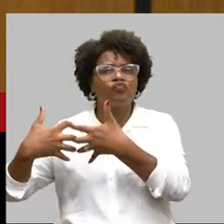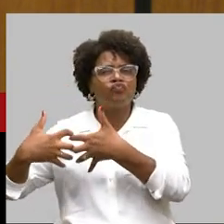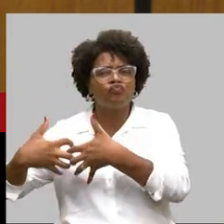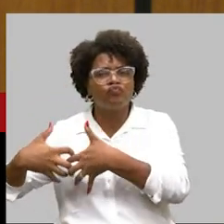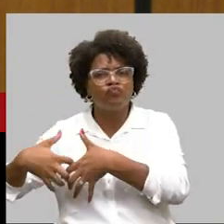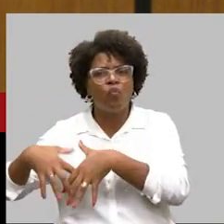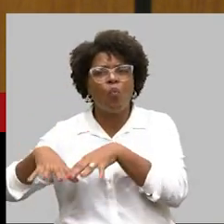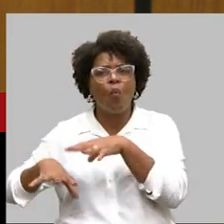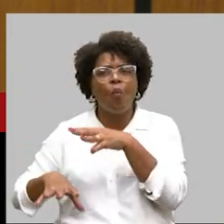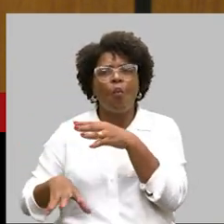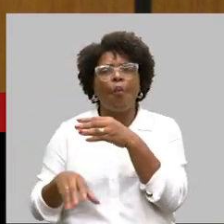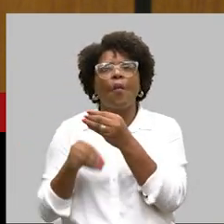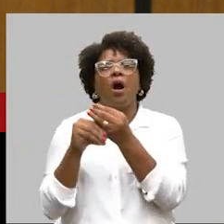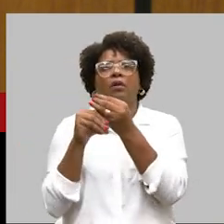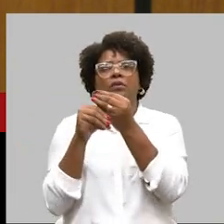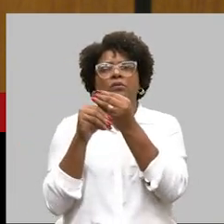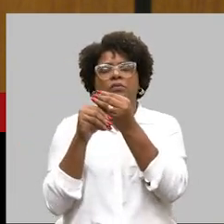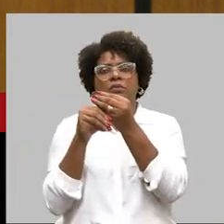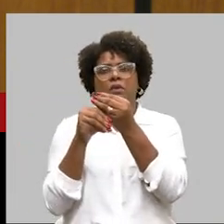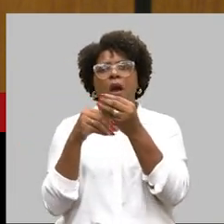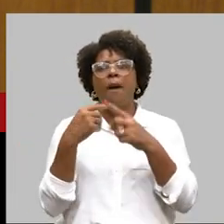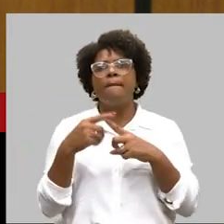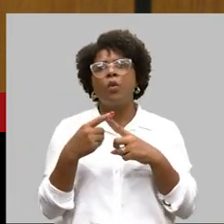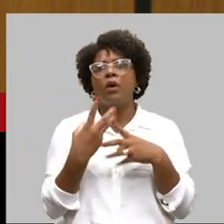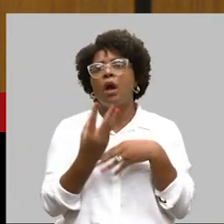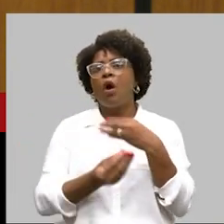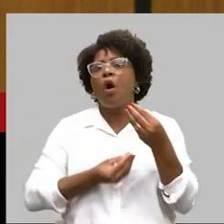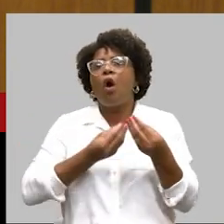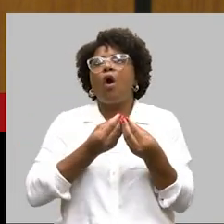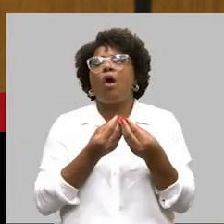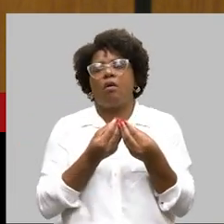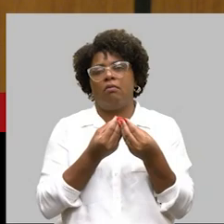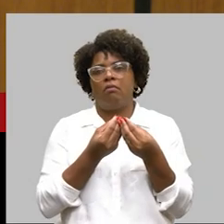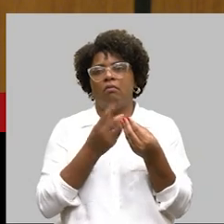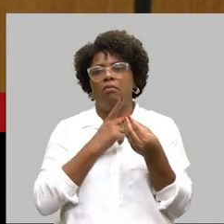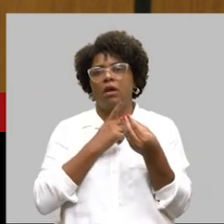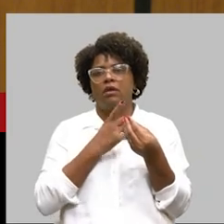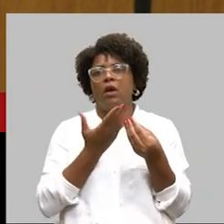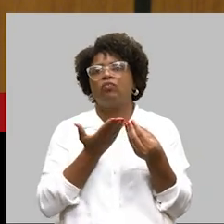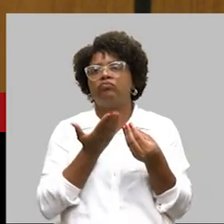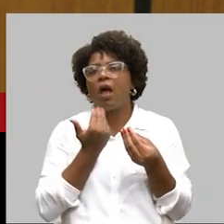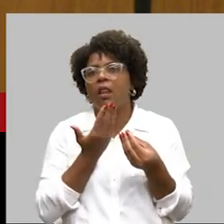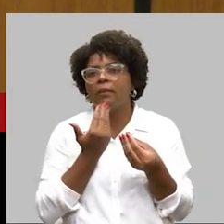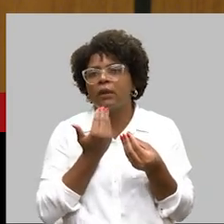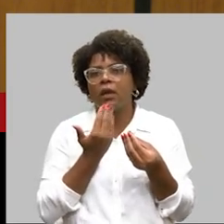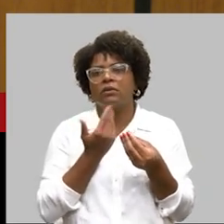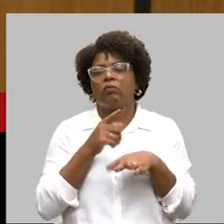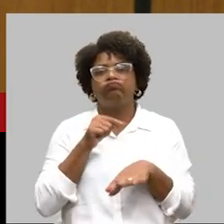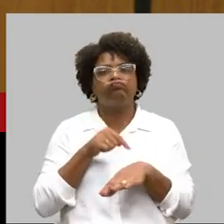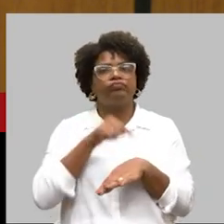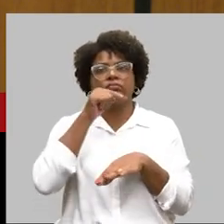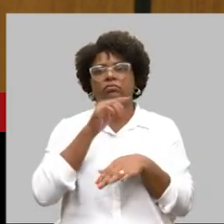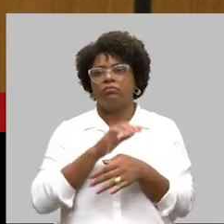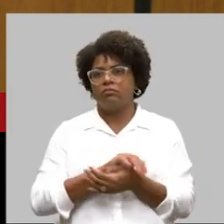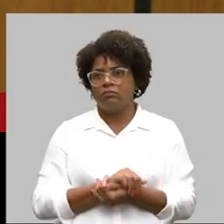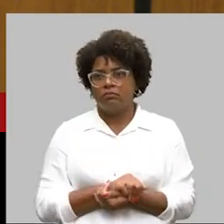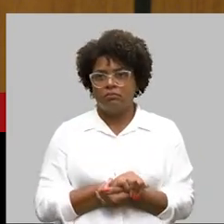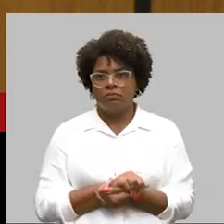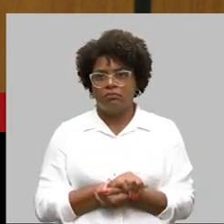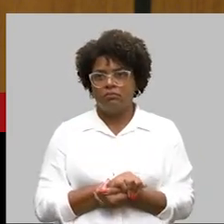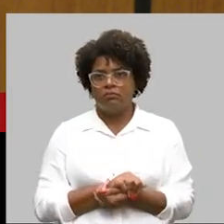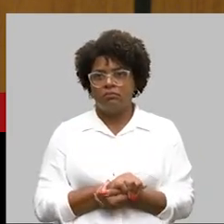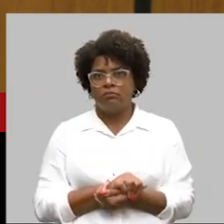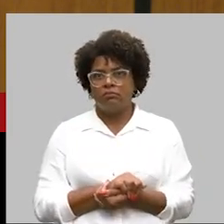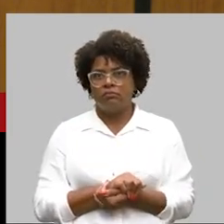como assegurar a alimentação de forma imediata só um detalhe deputada já